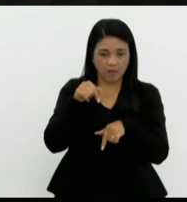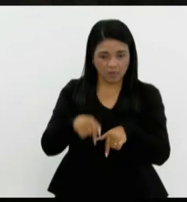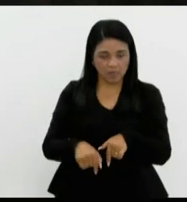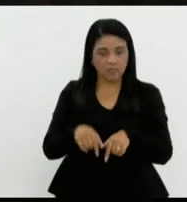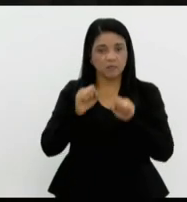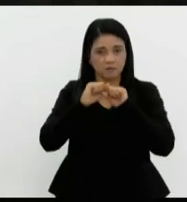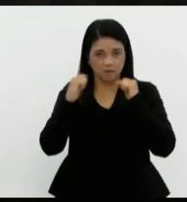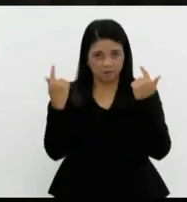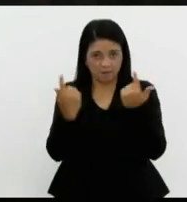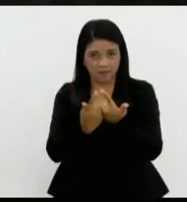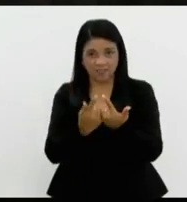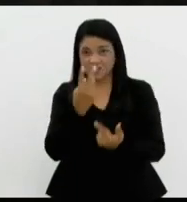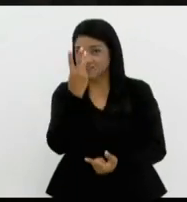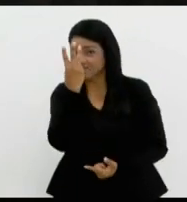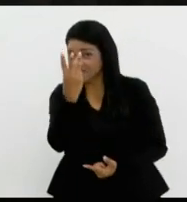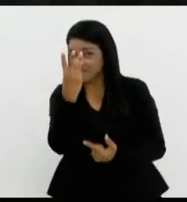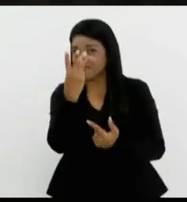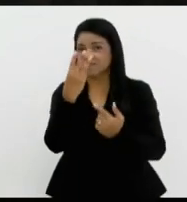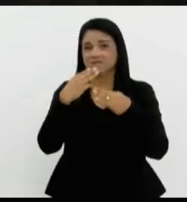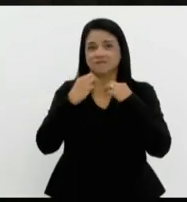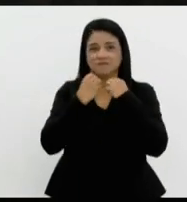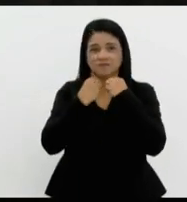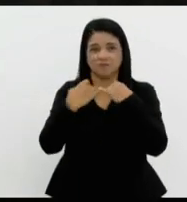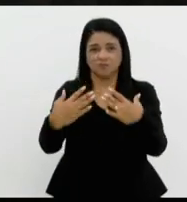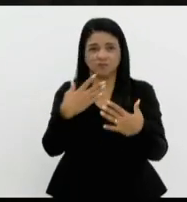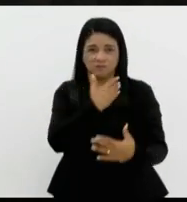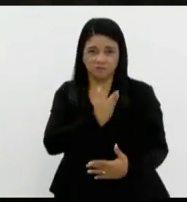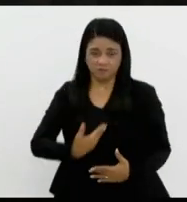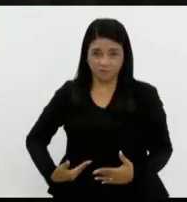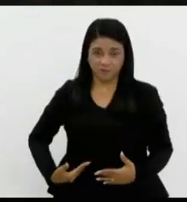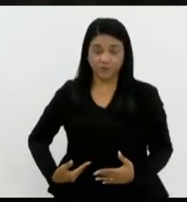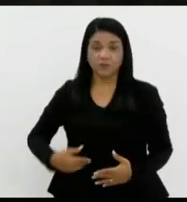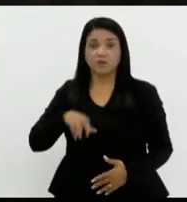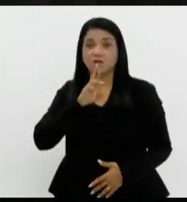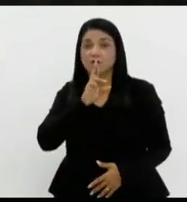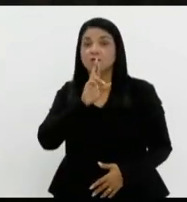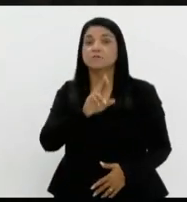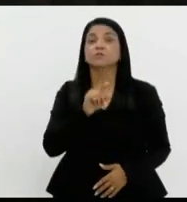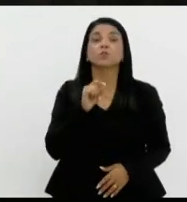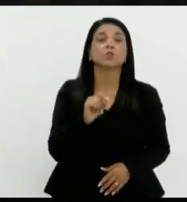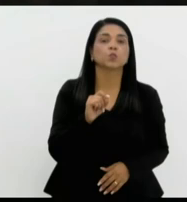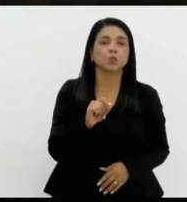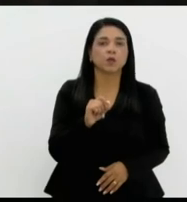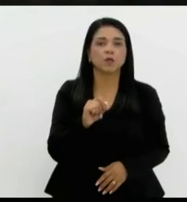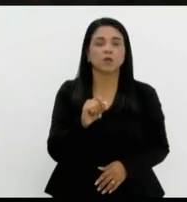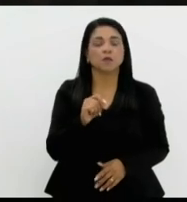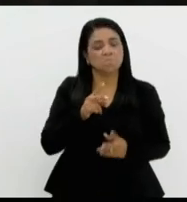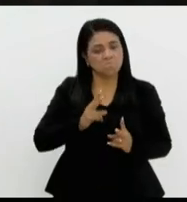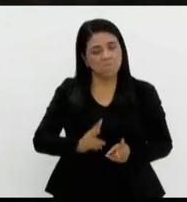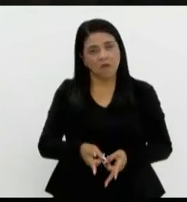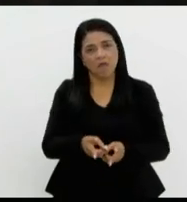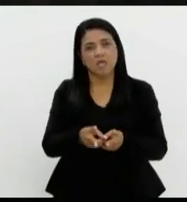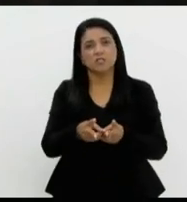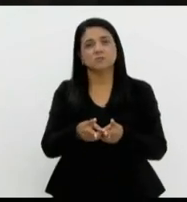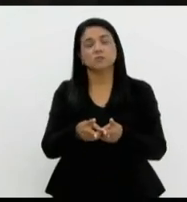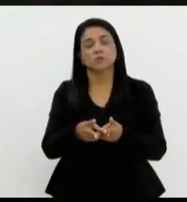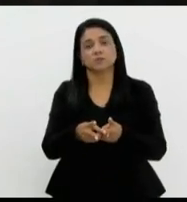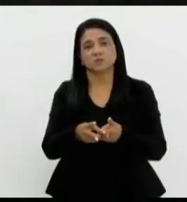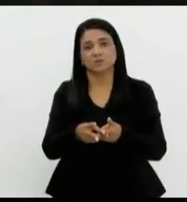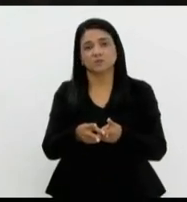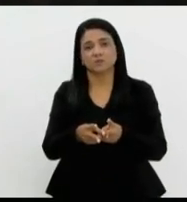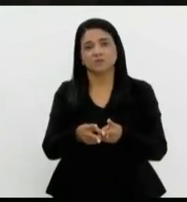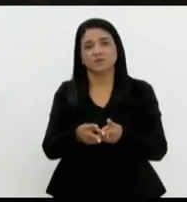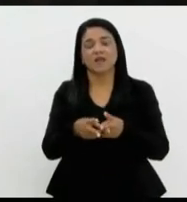casa 3 audiências públicas. Né? E o resultado delas é sempre o mesmo, como já foi dito.